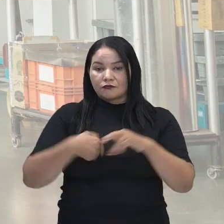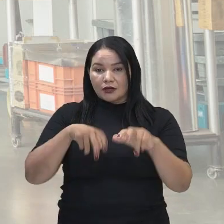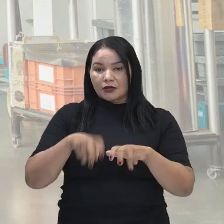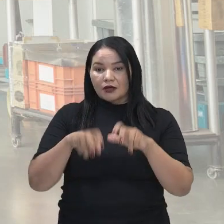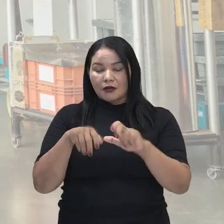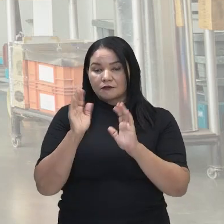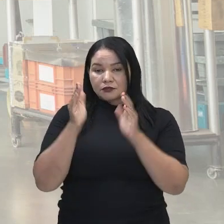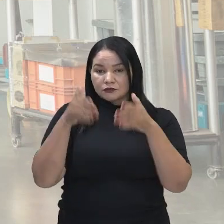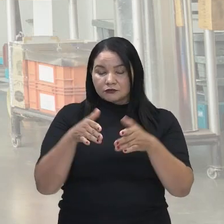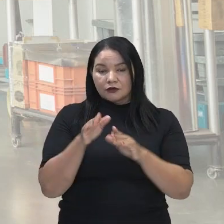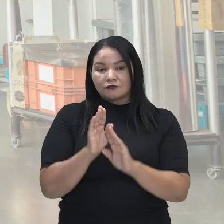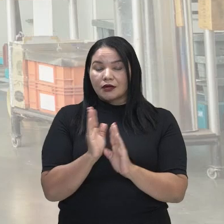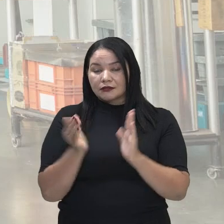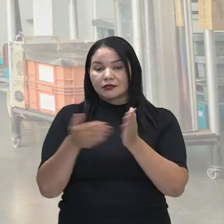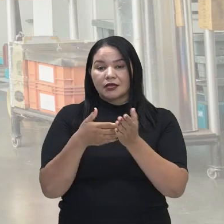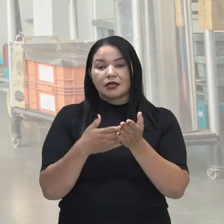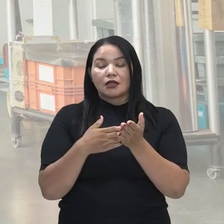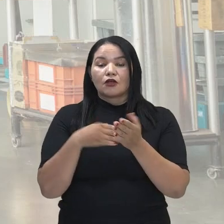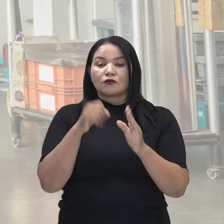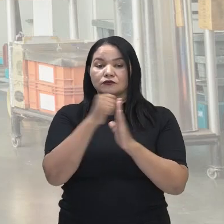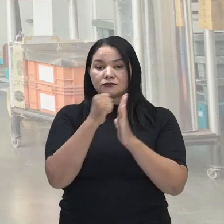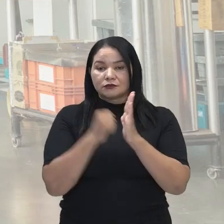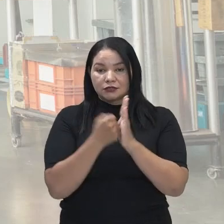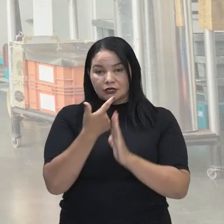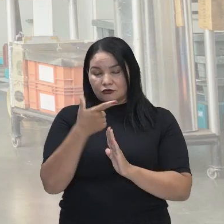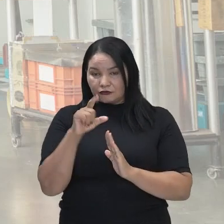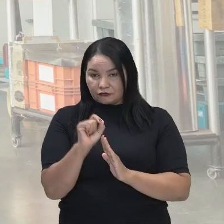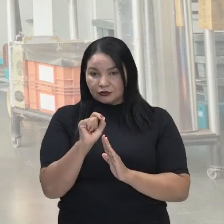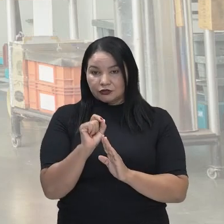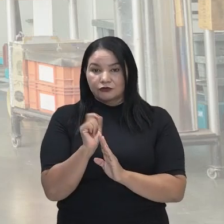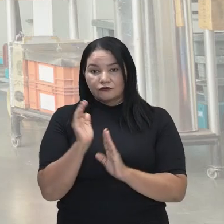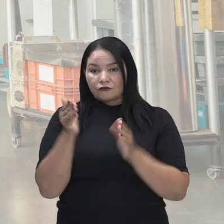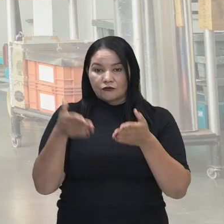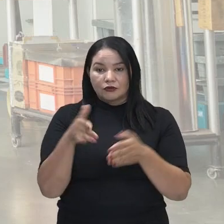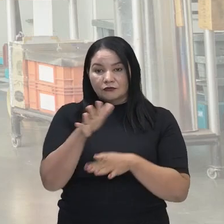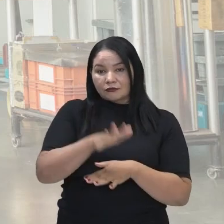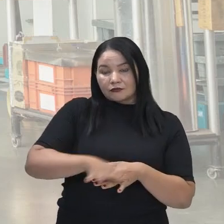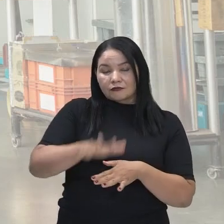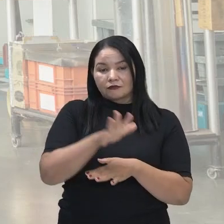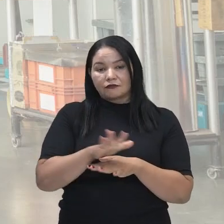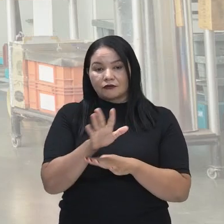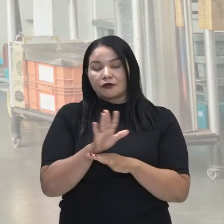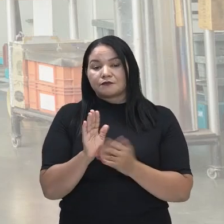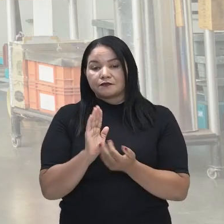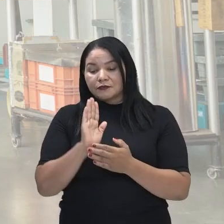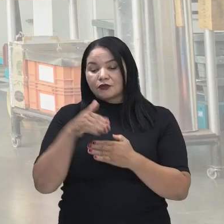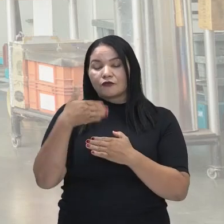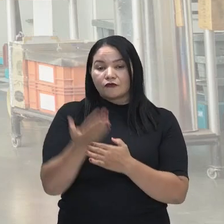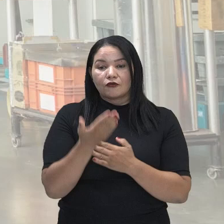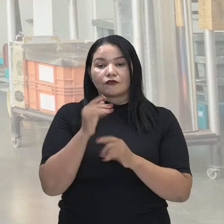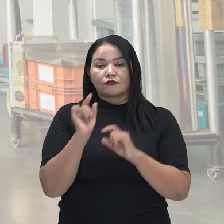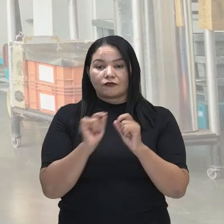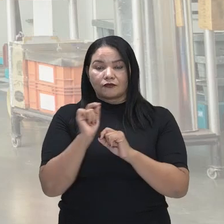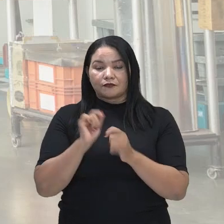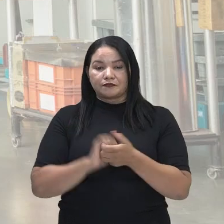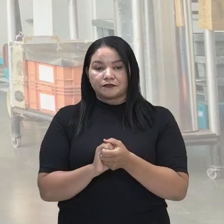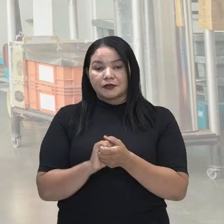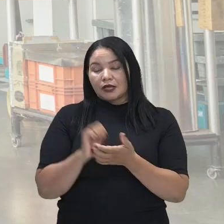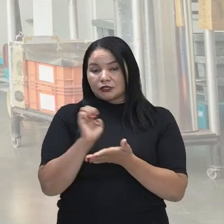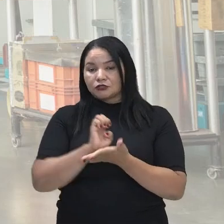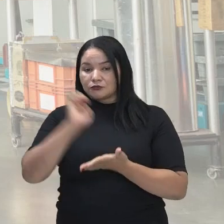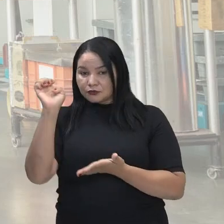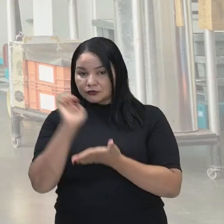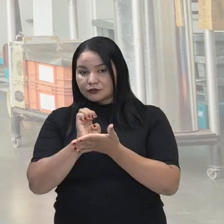predominante até o século XX, que era voltada para o mercado externo, ou seja, para a